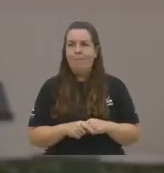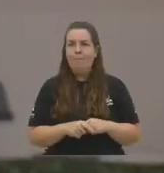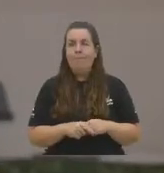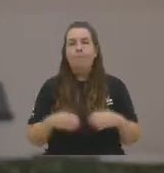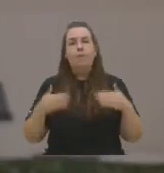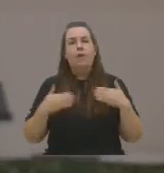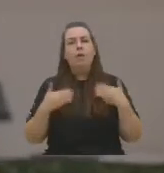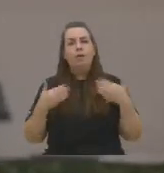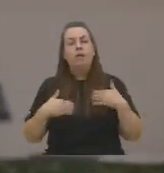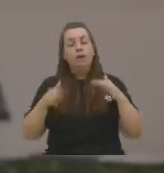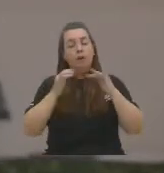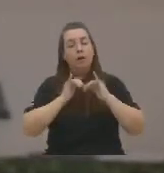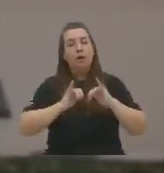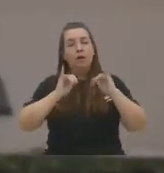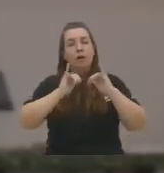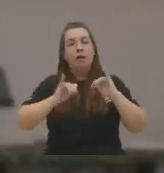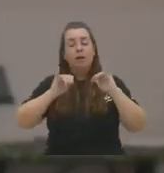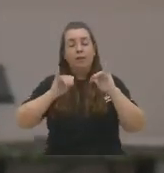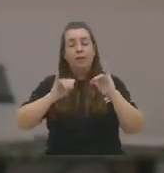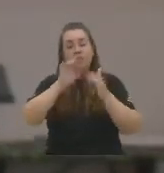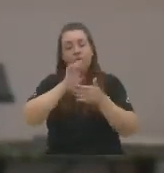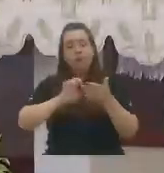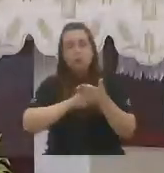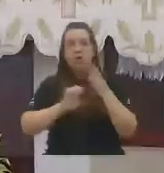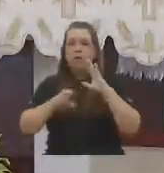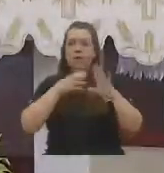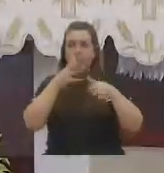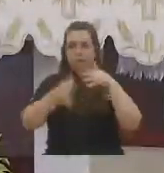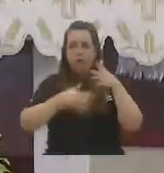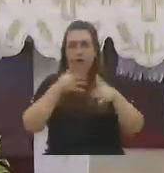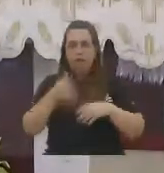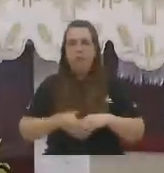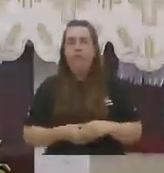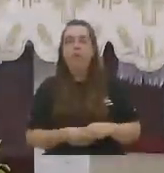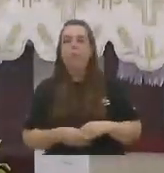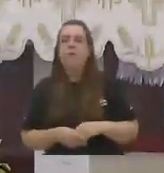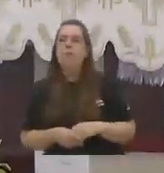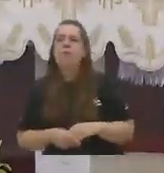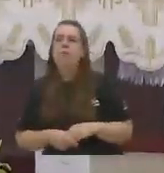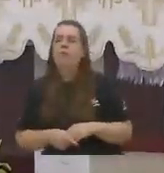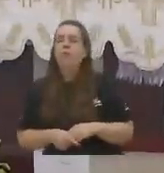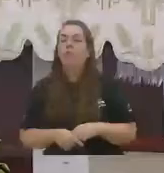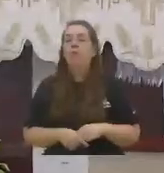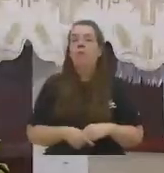com alegria aclamemos o Santo Evangelho cantando.